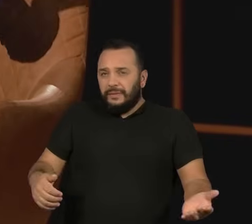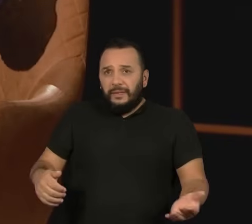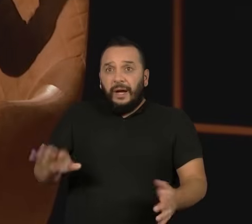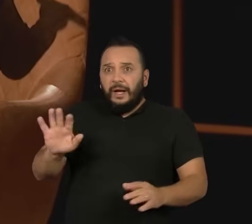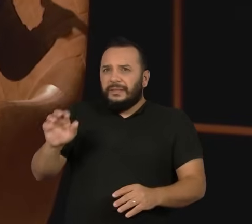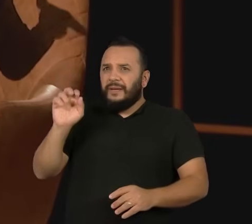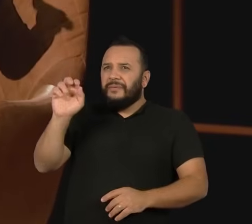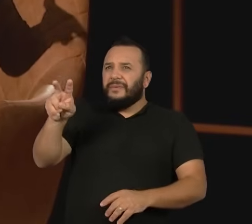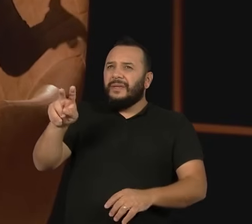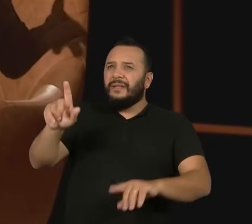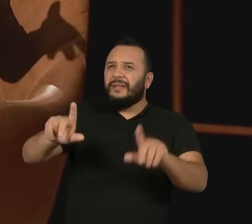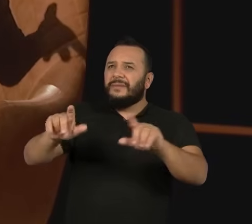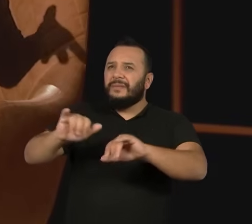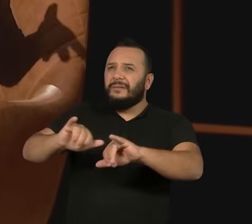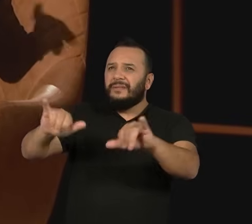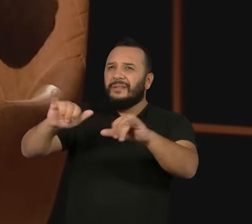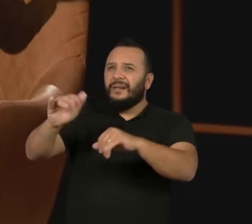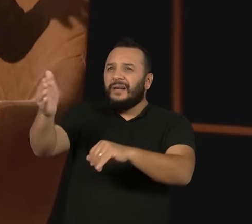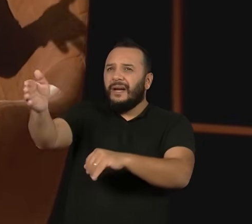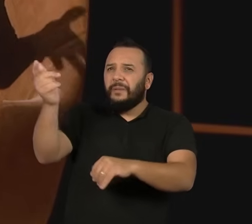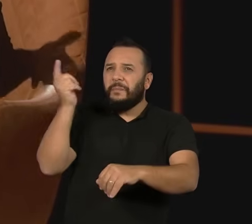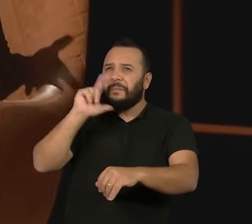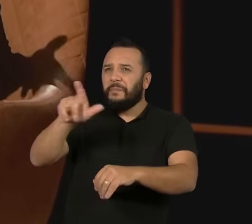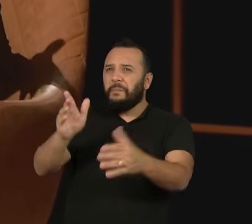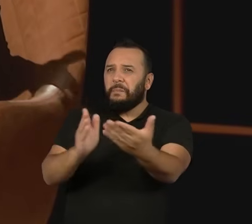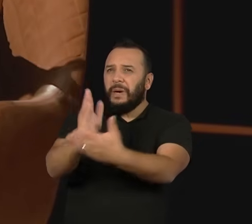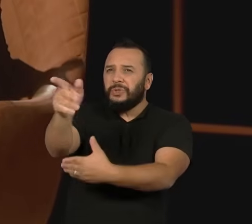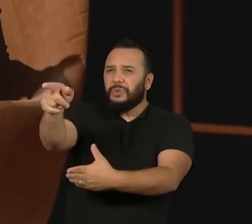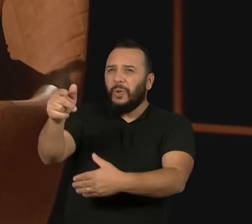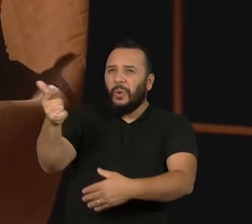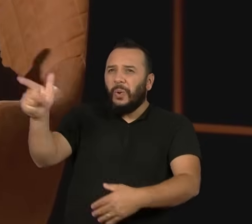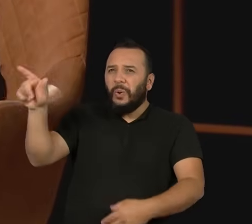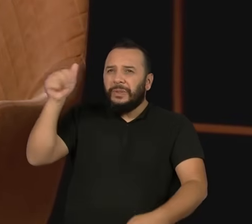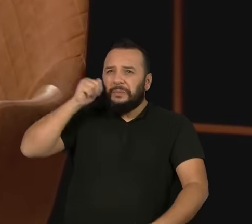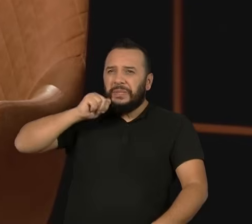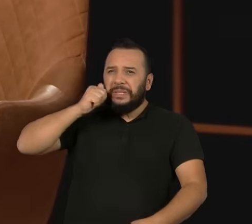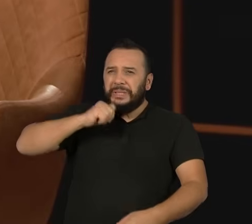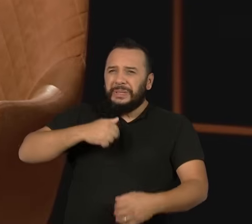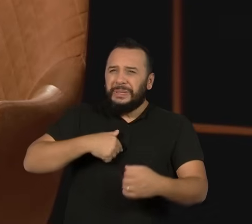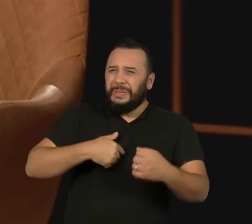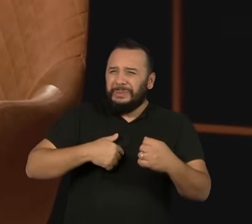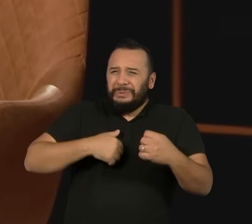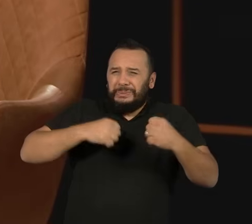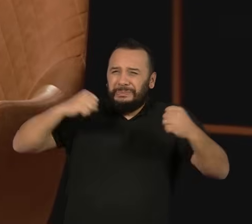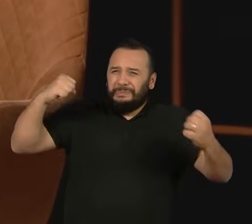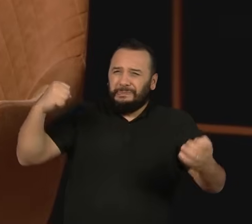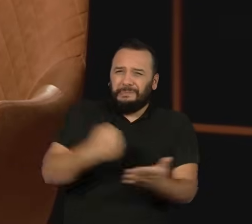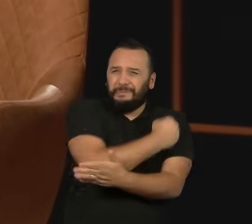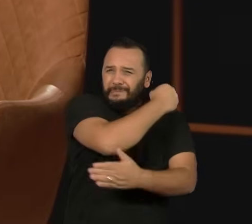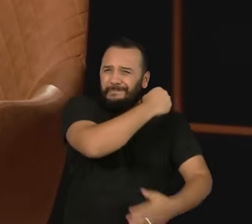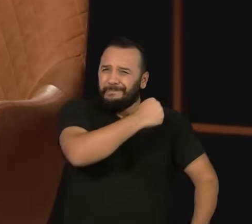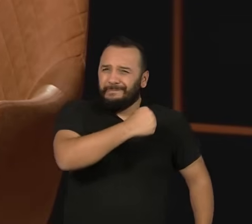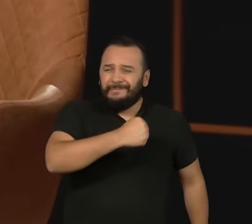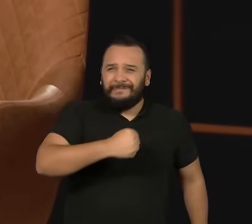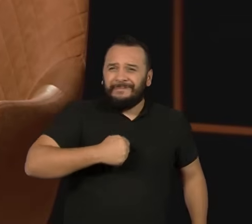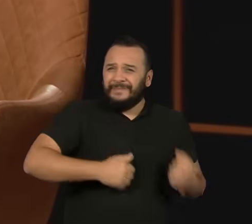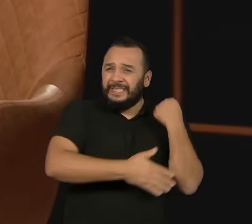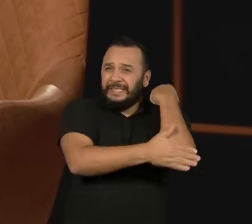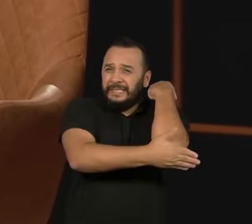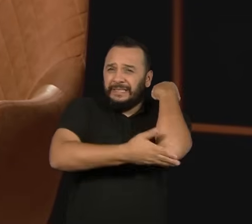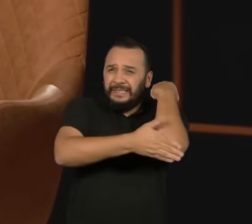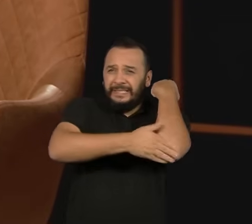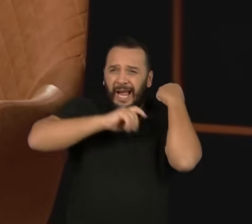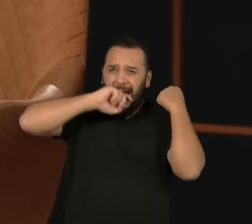você via a publicidade para a qual você tinha feito o teste com uma outra menina e eu morria de ciúme,